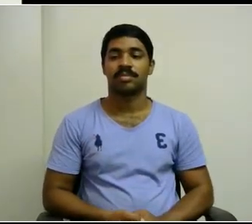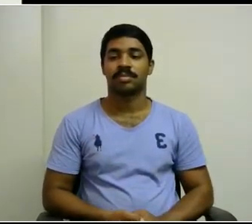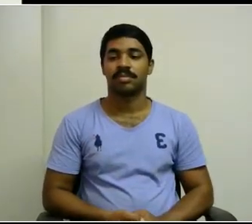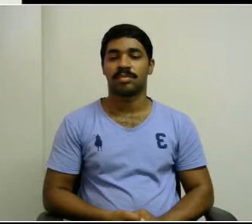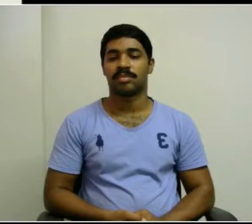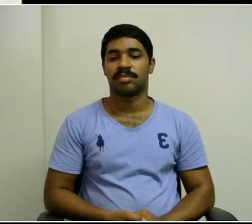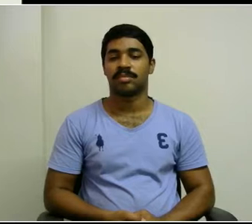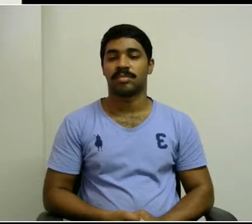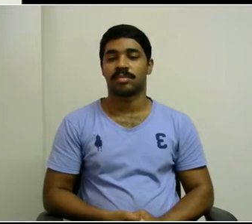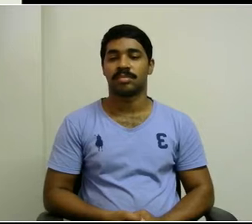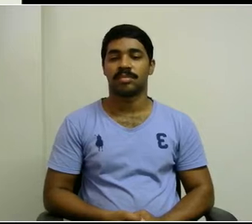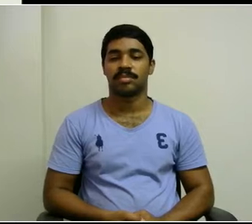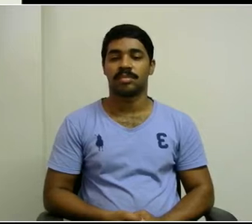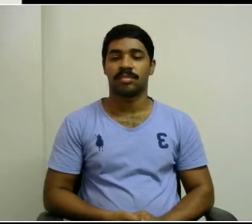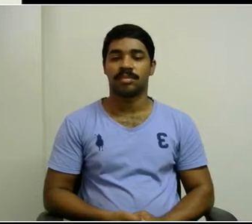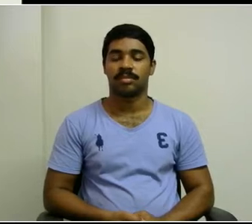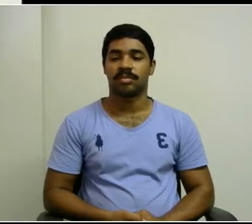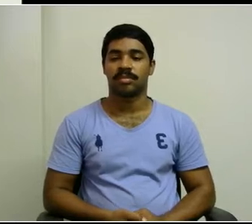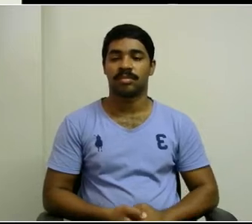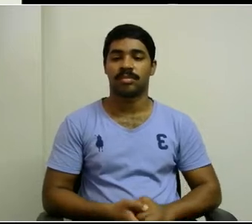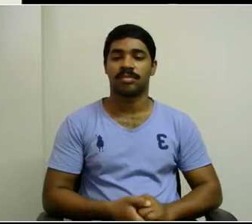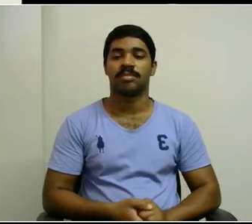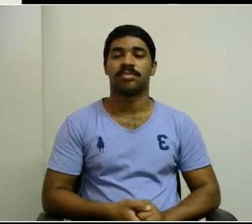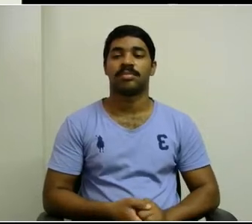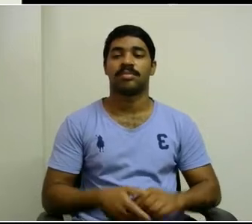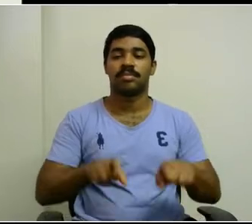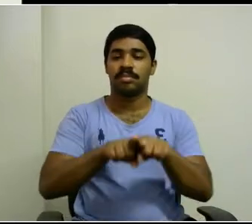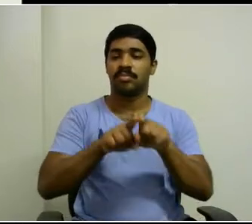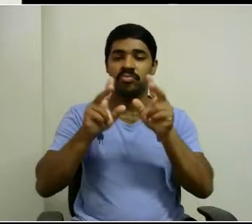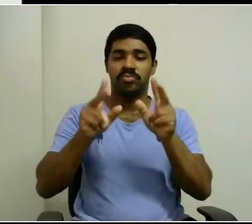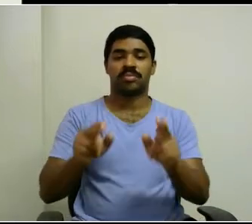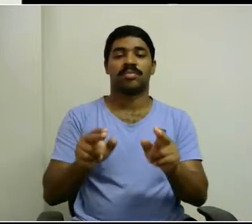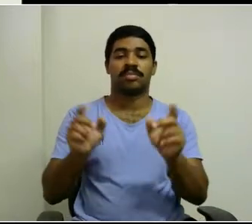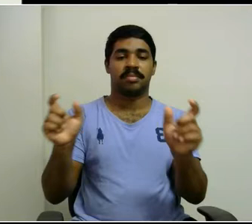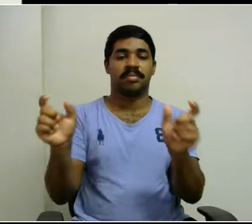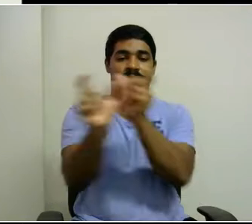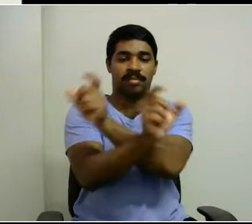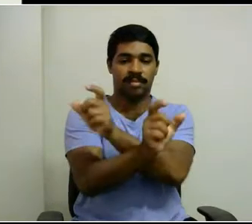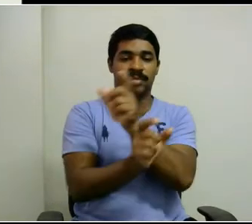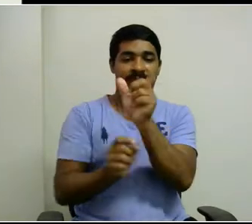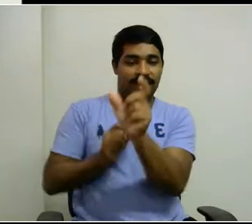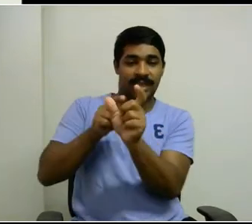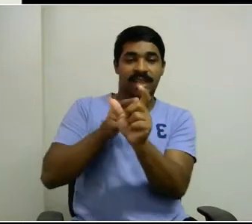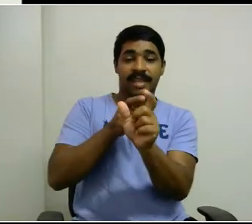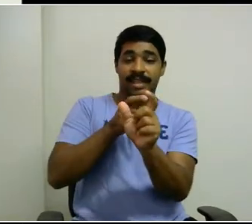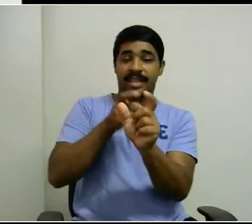Aqui, ó, vamos lá. Mesma ideia, passo que não tem x para um lado, que tem x para o outro